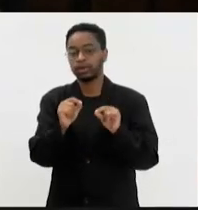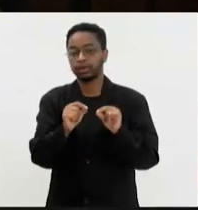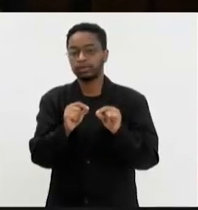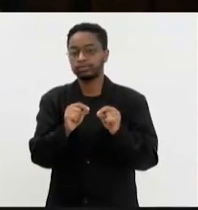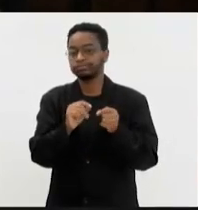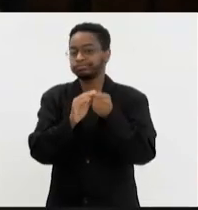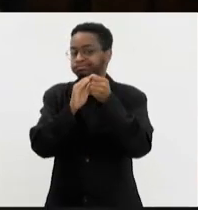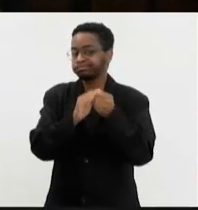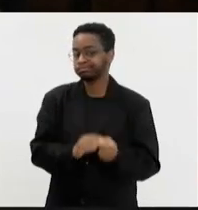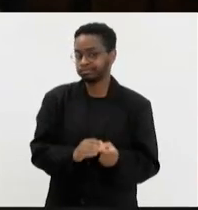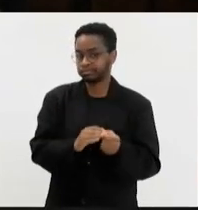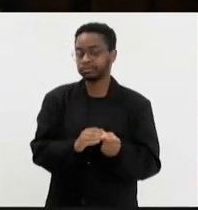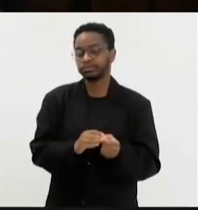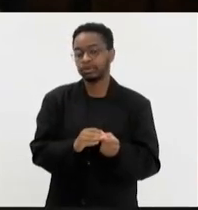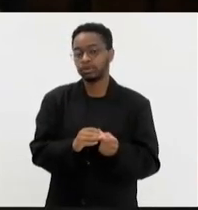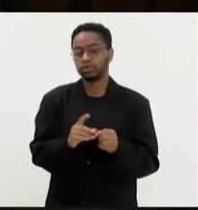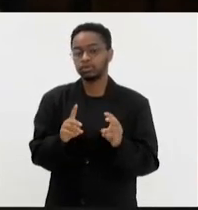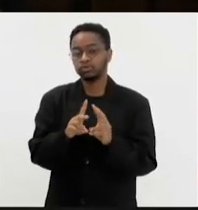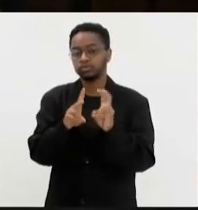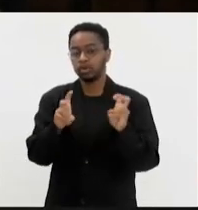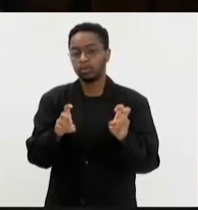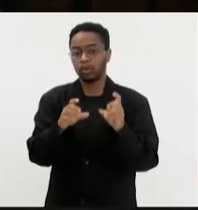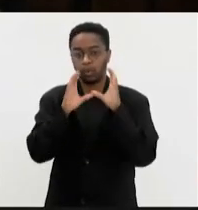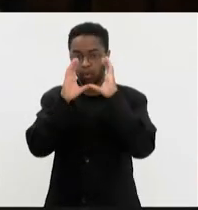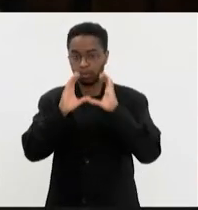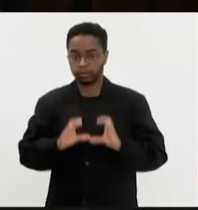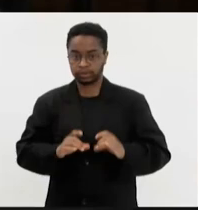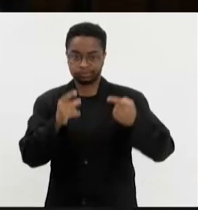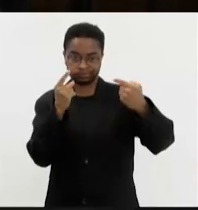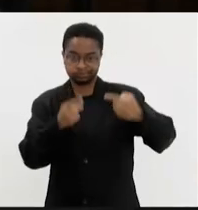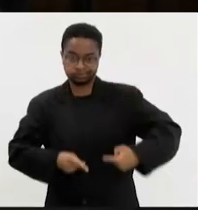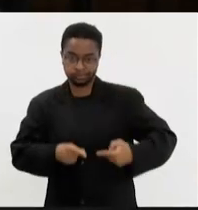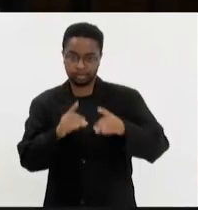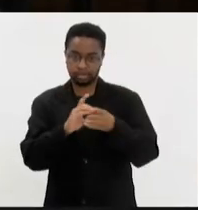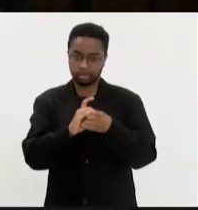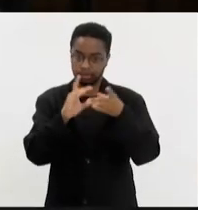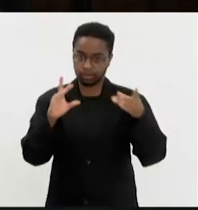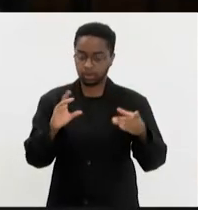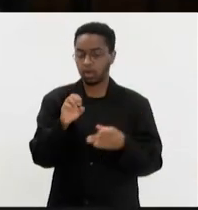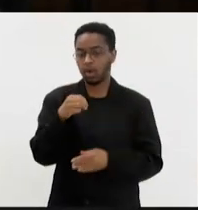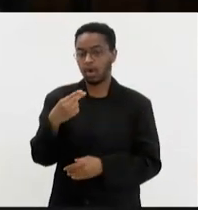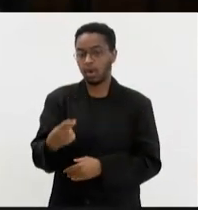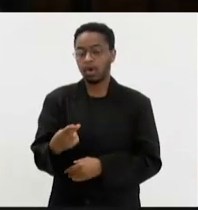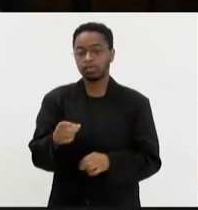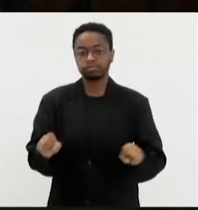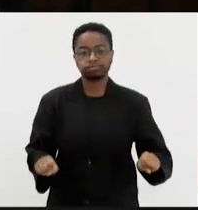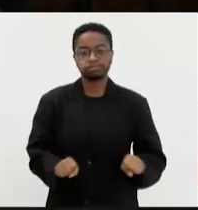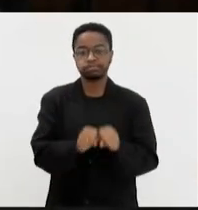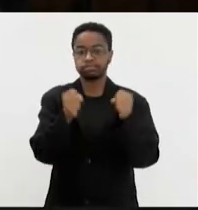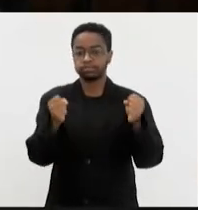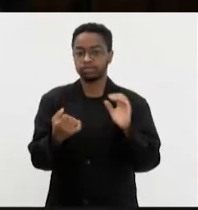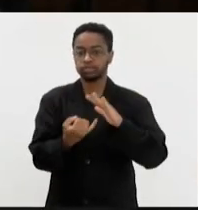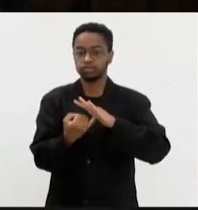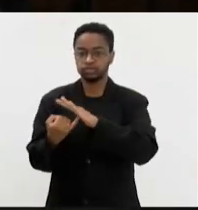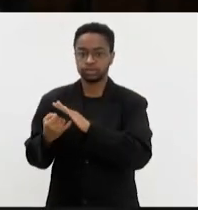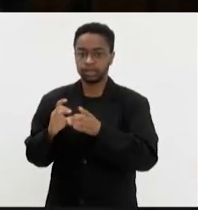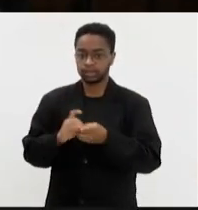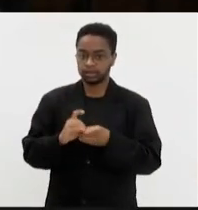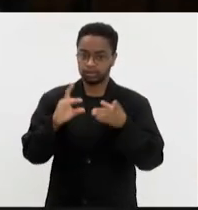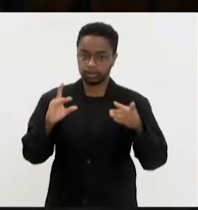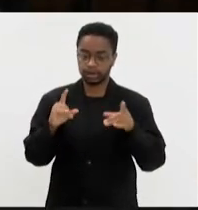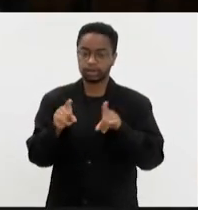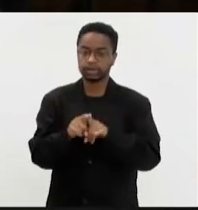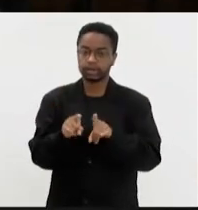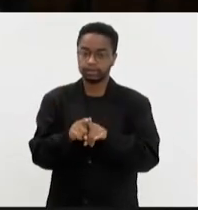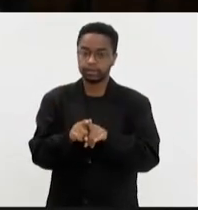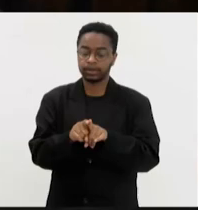repressivo das condutas desafiadoras da democracia ou de rimento das instituições democráticas um